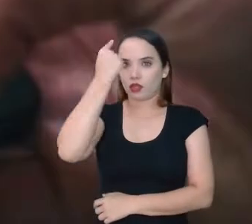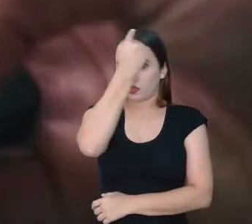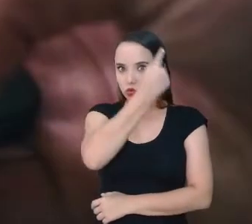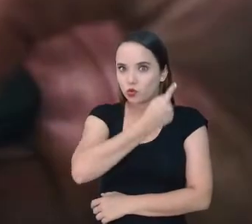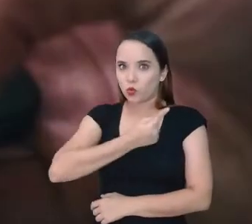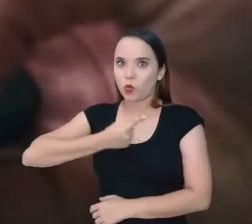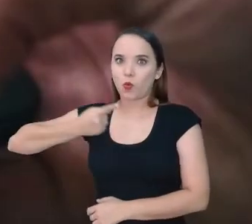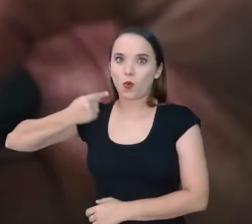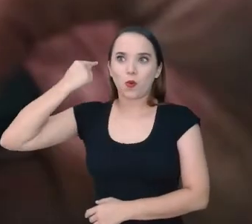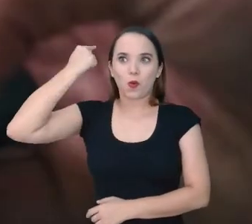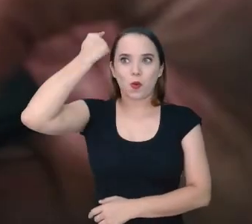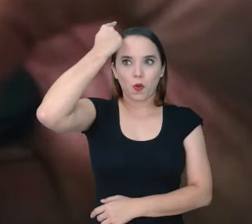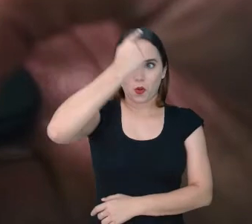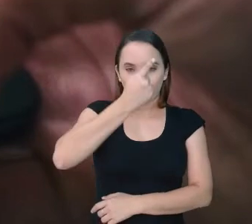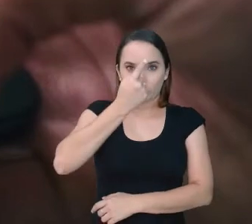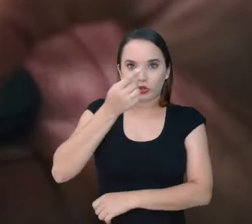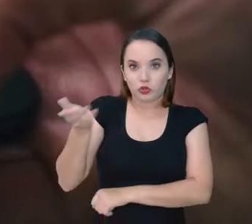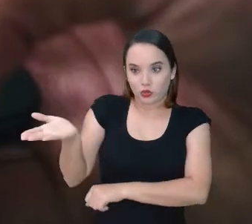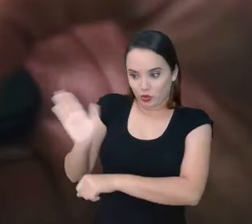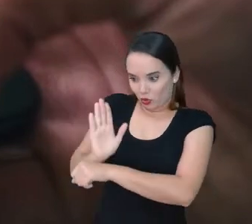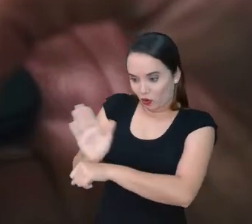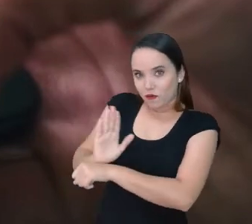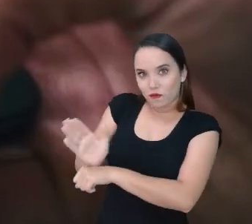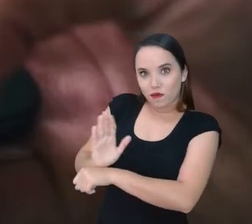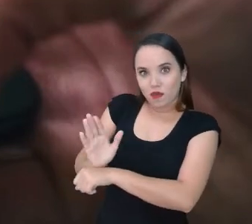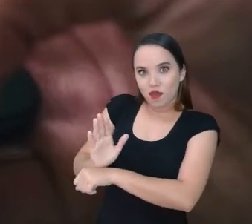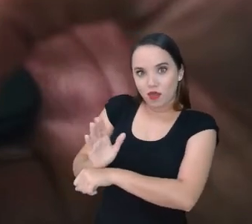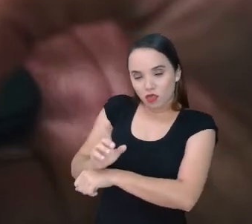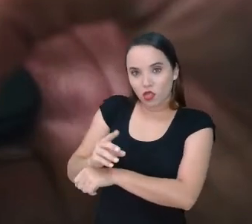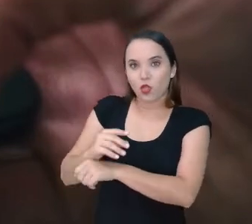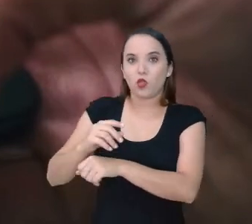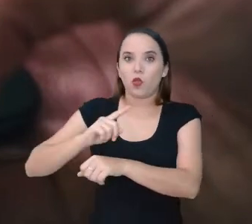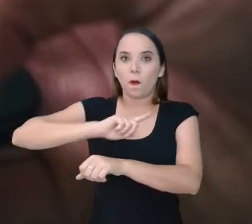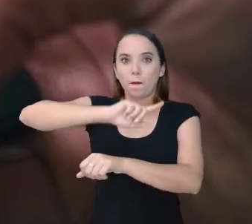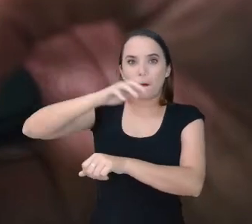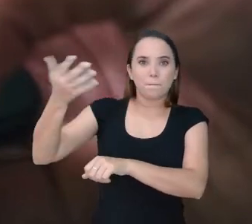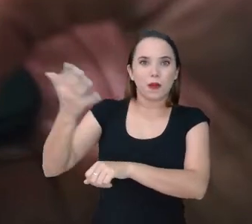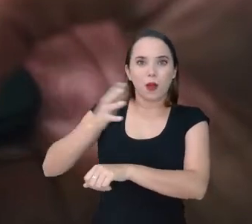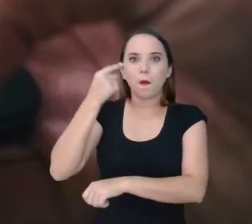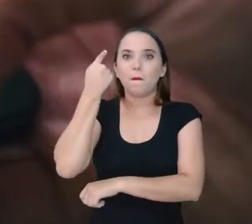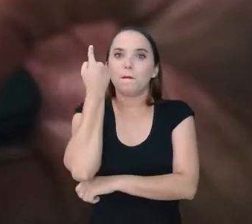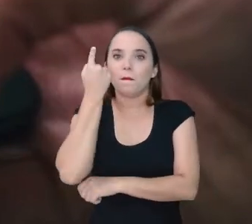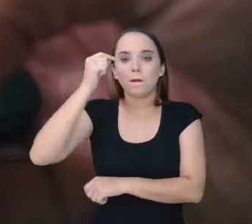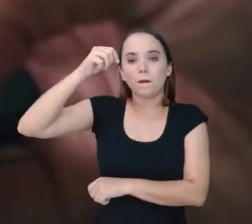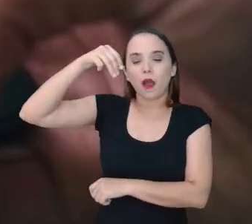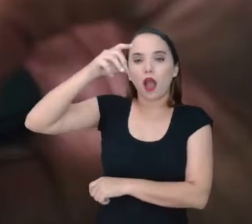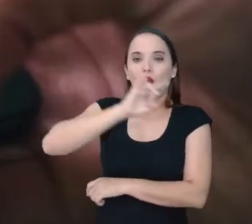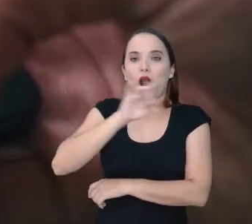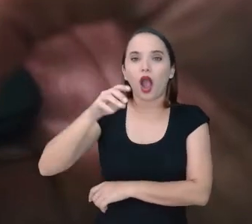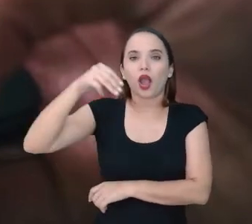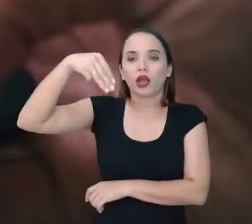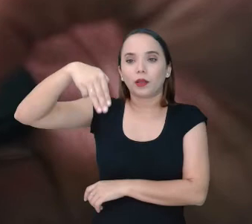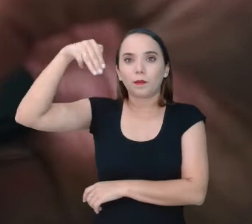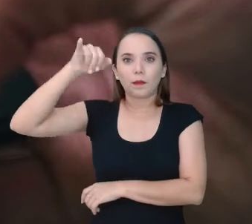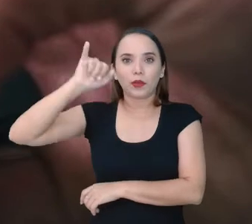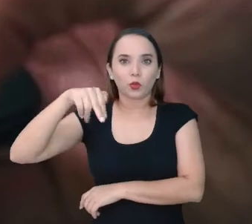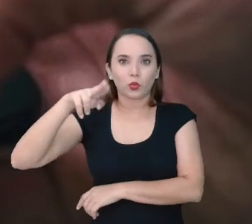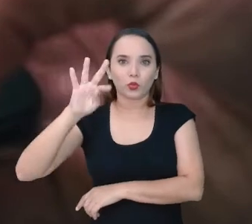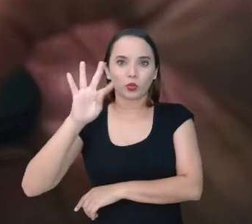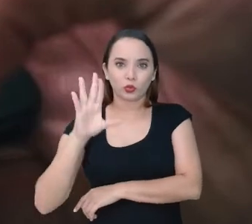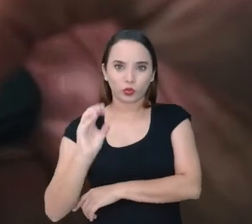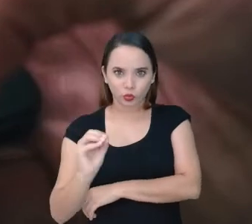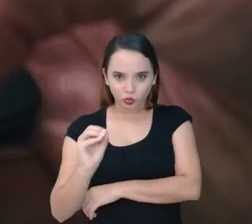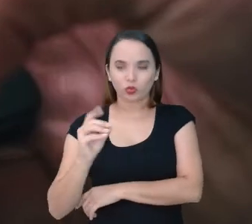De vídeos por minuto são postados no YouTube, certo? Então, tem aí, ó, 500 horas de vídeos por